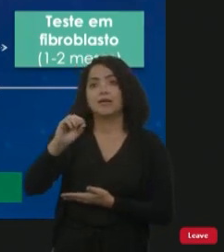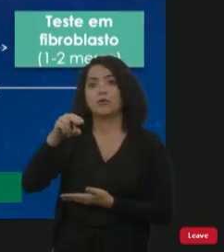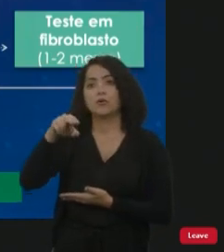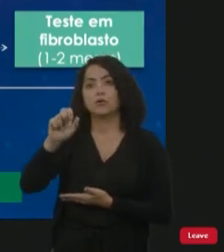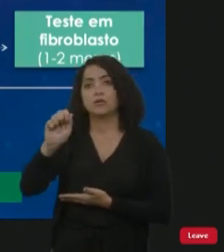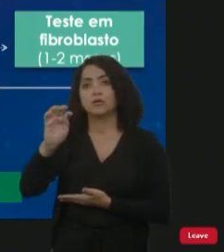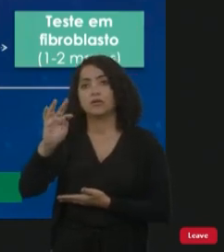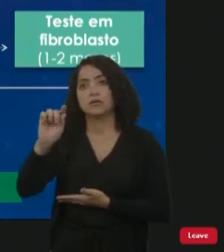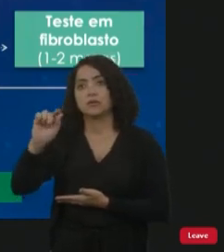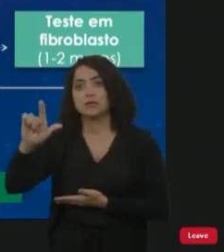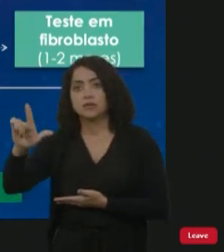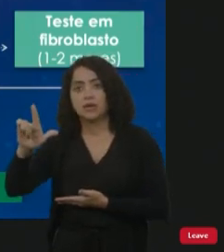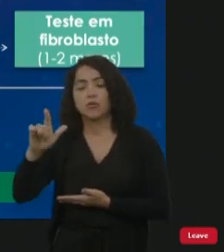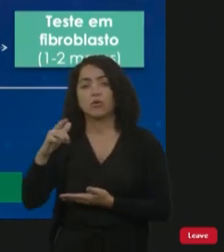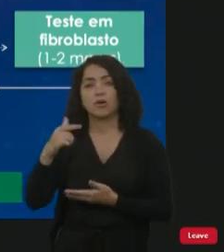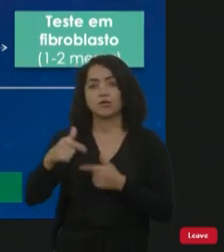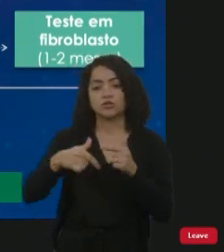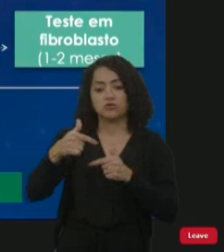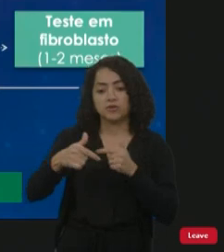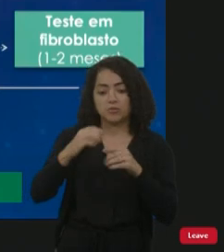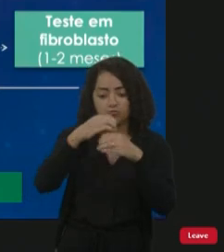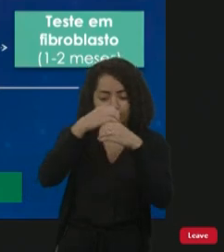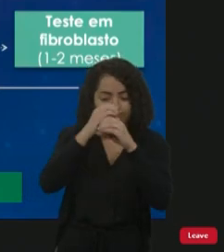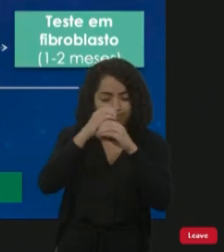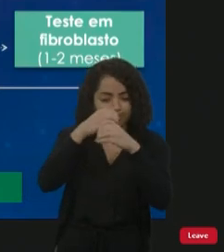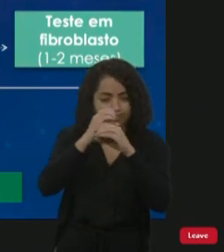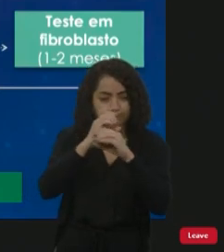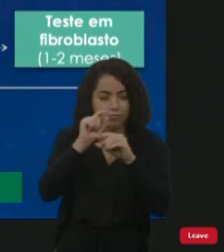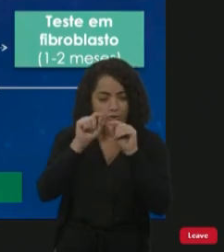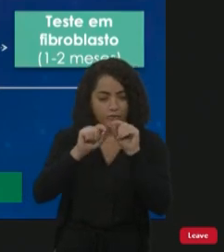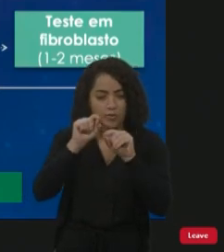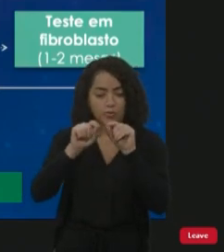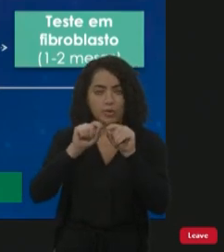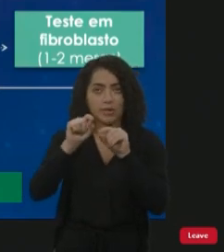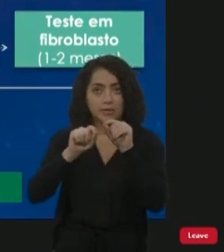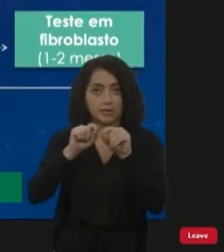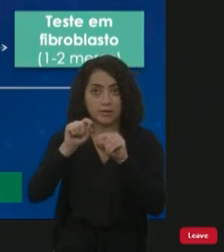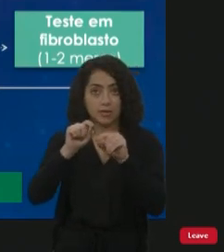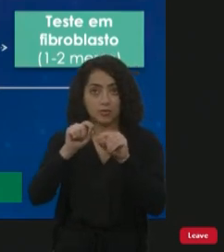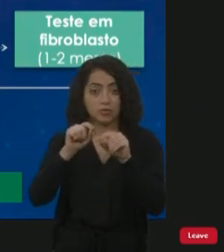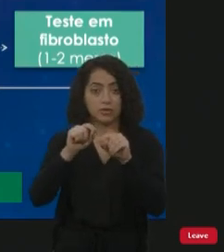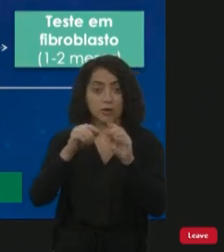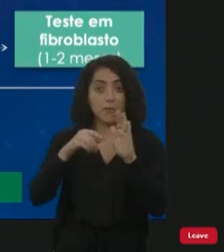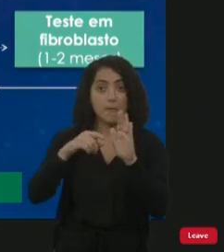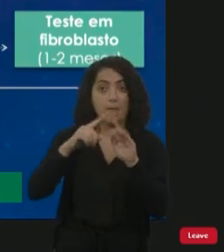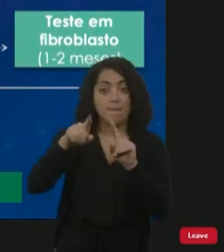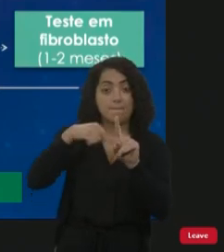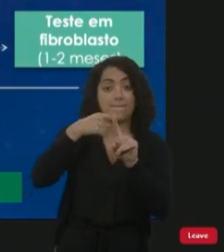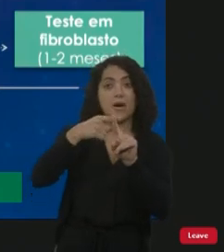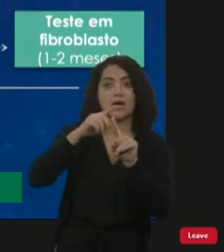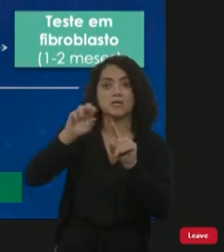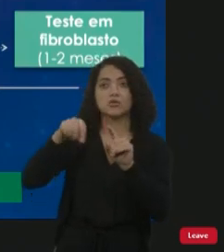vou trabalhar essa amostra e ver o que eu tenho de excedente ou de falta nesse